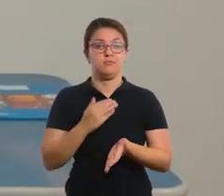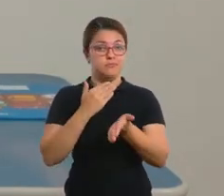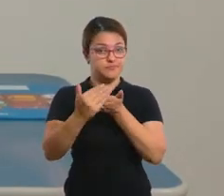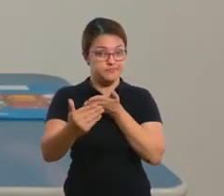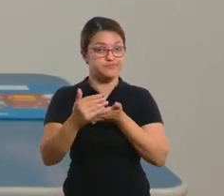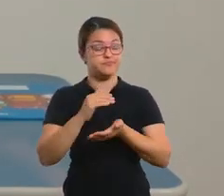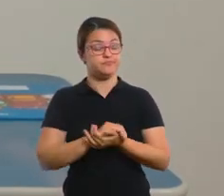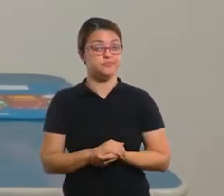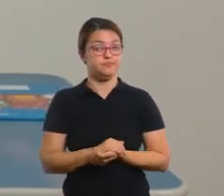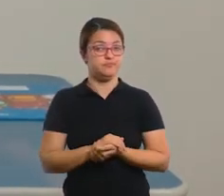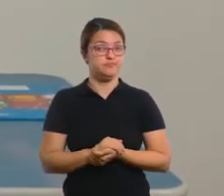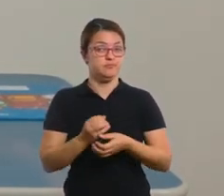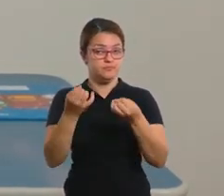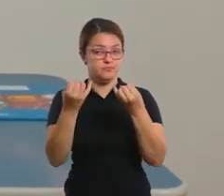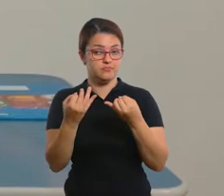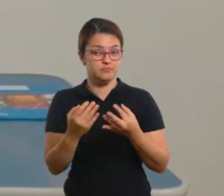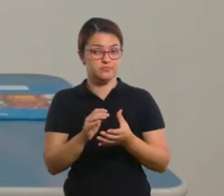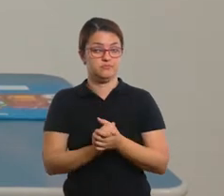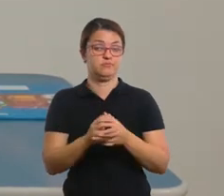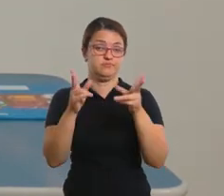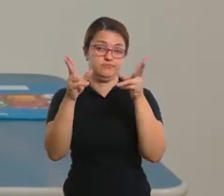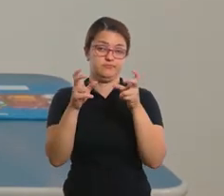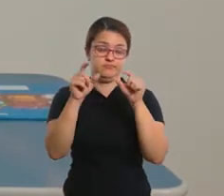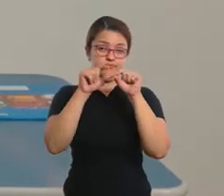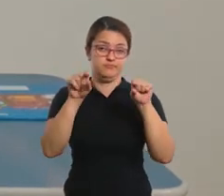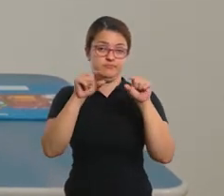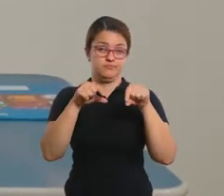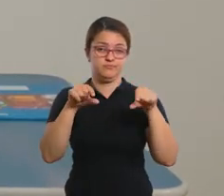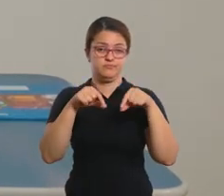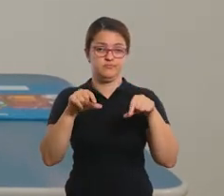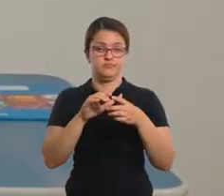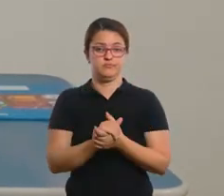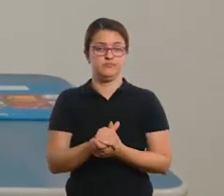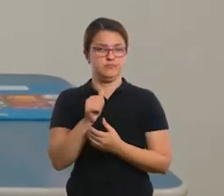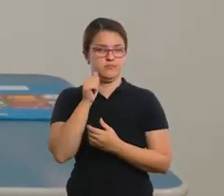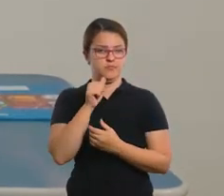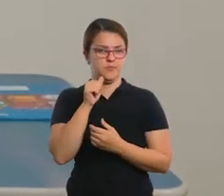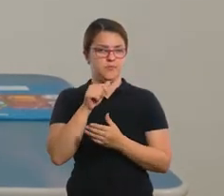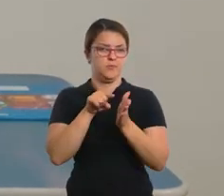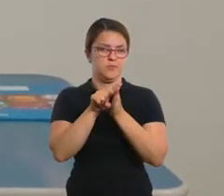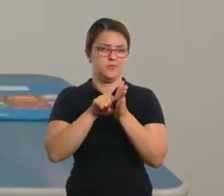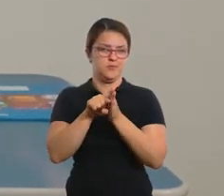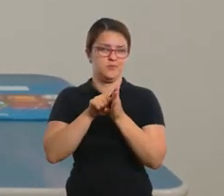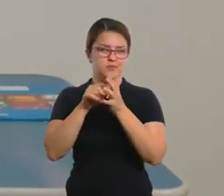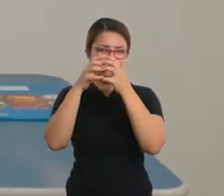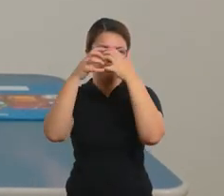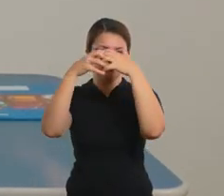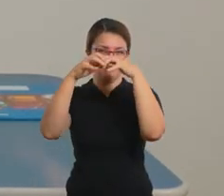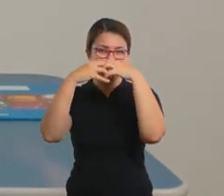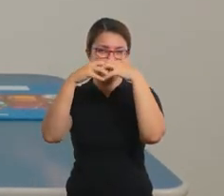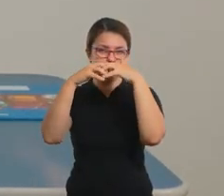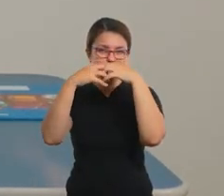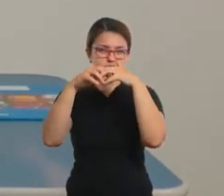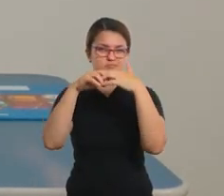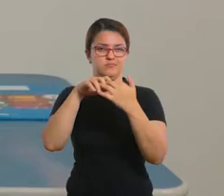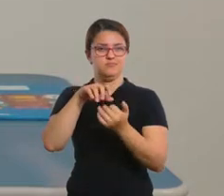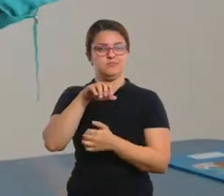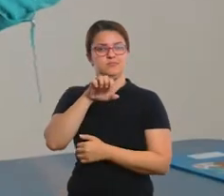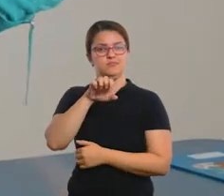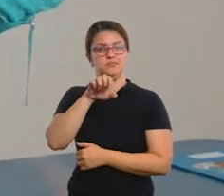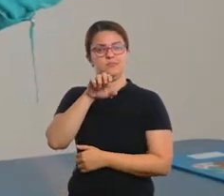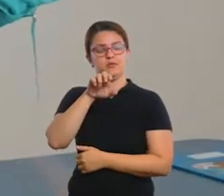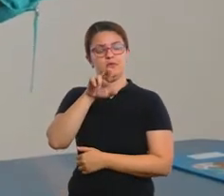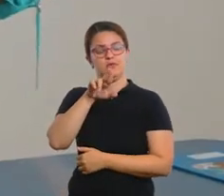Para começar a nossa conversa, eu quero citar uma frase da neurocientista e psicóloga contemporânea